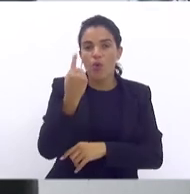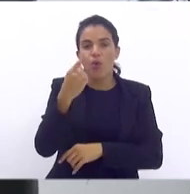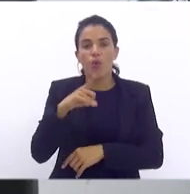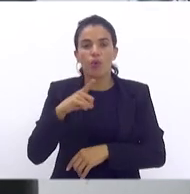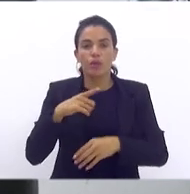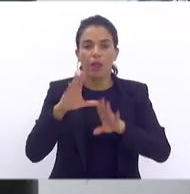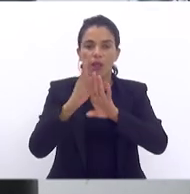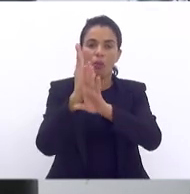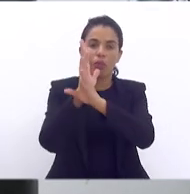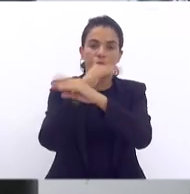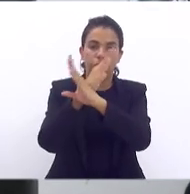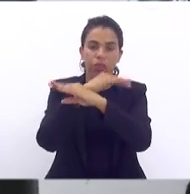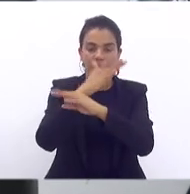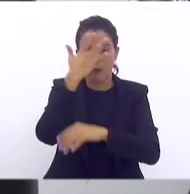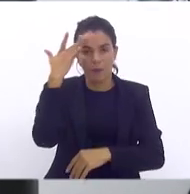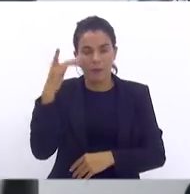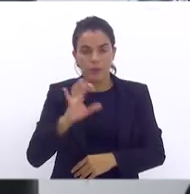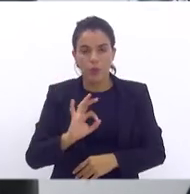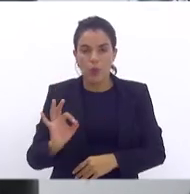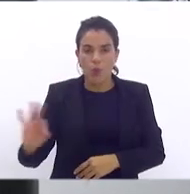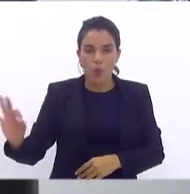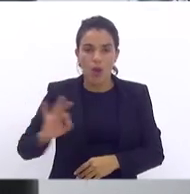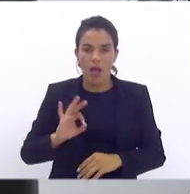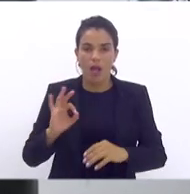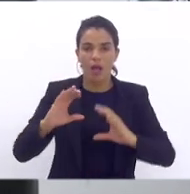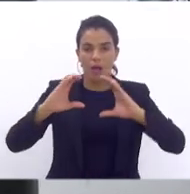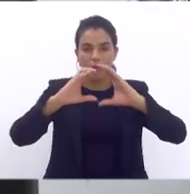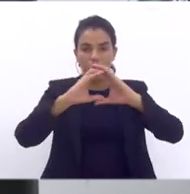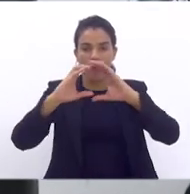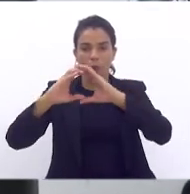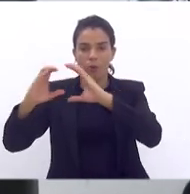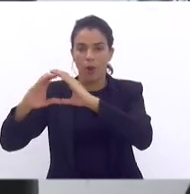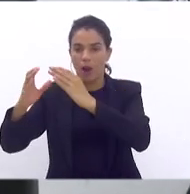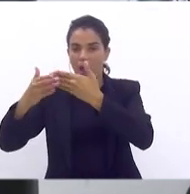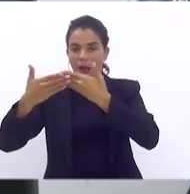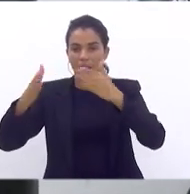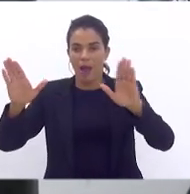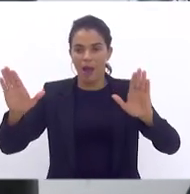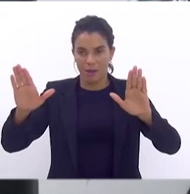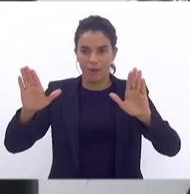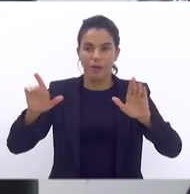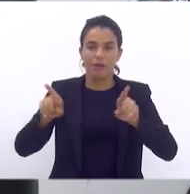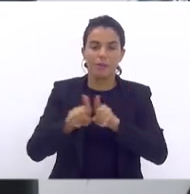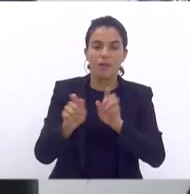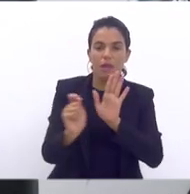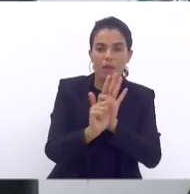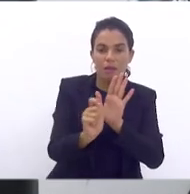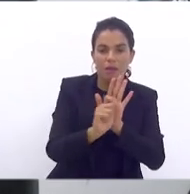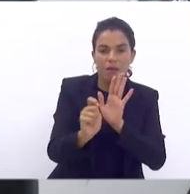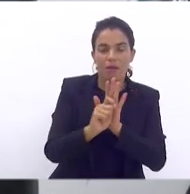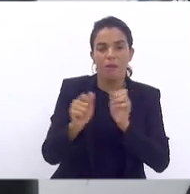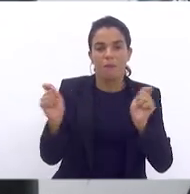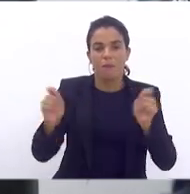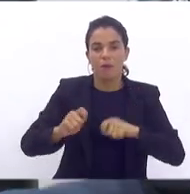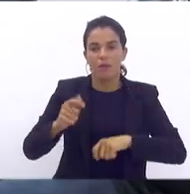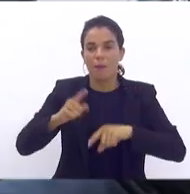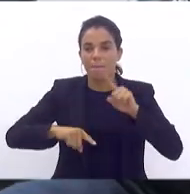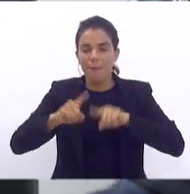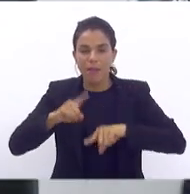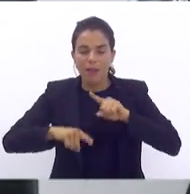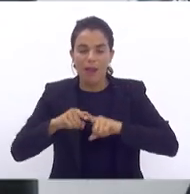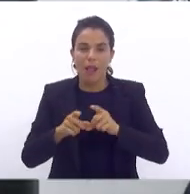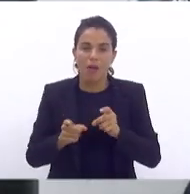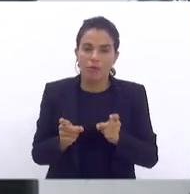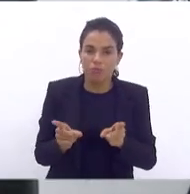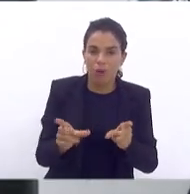porta aberta, sem ninguém dentro. As janelas de dia ficam abertas, né? Coloca ali droga, pode ter material de contrabando, tudo